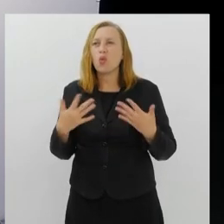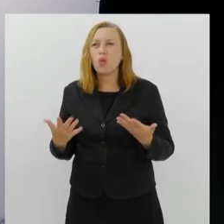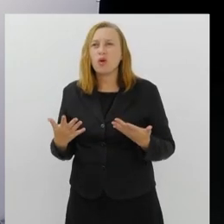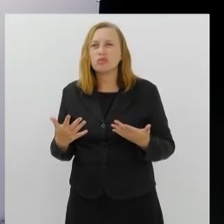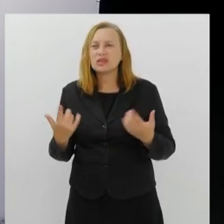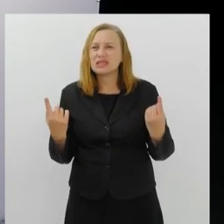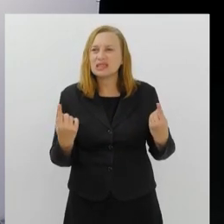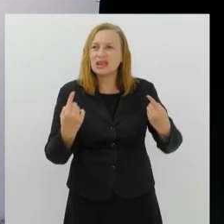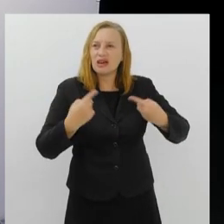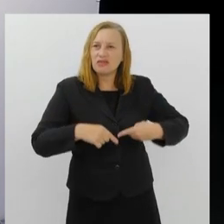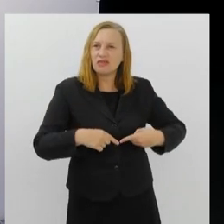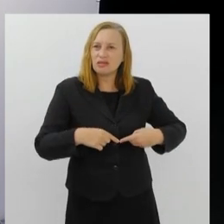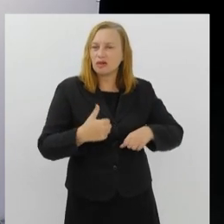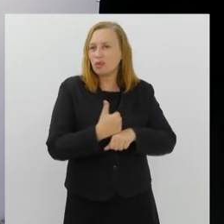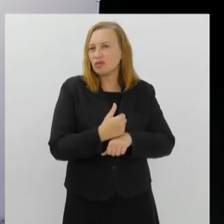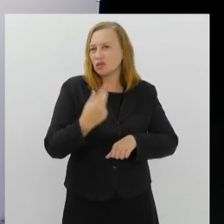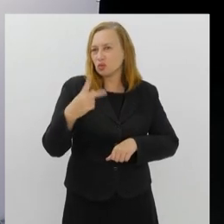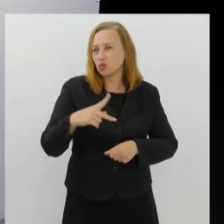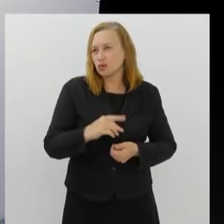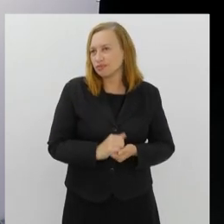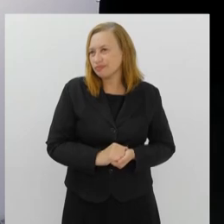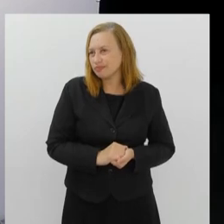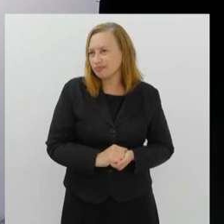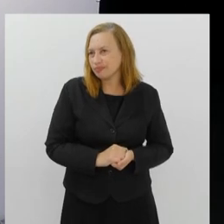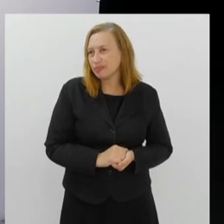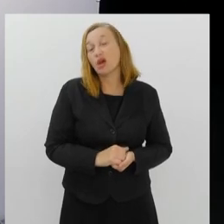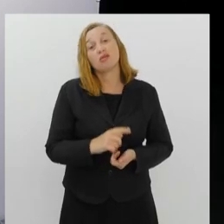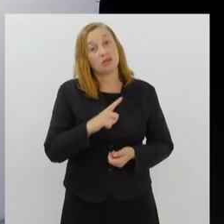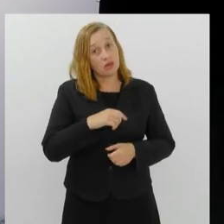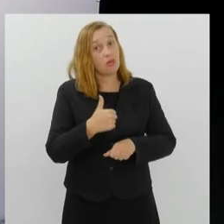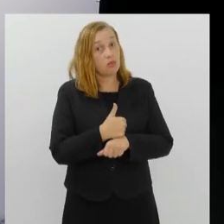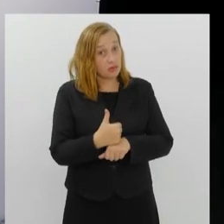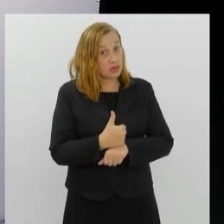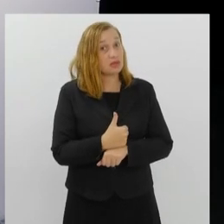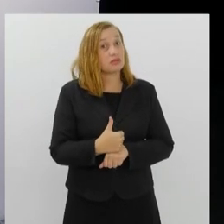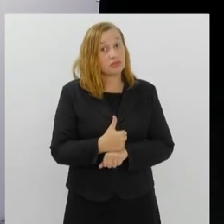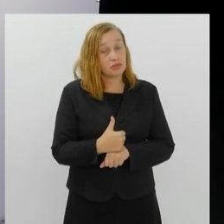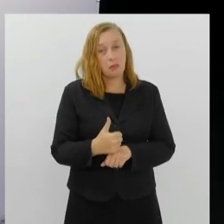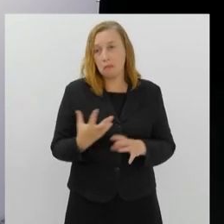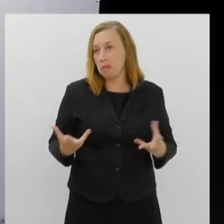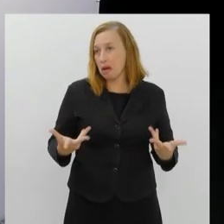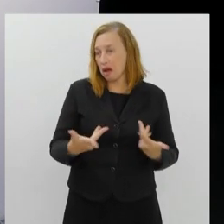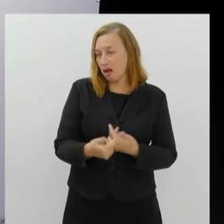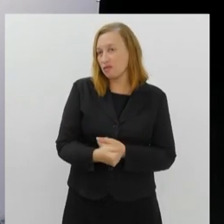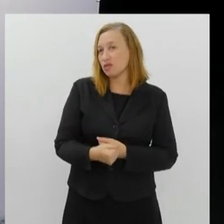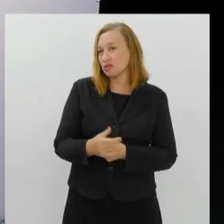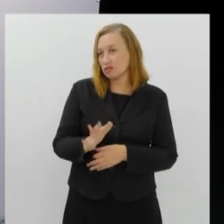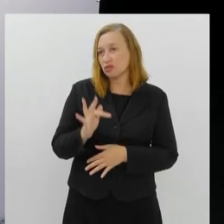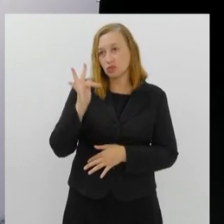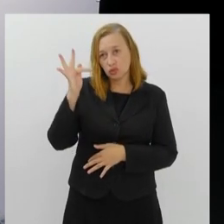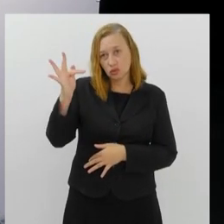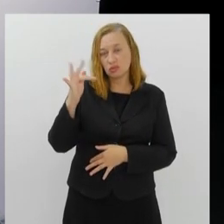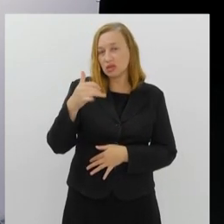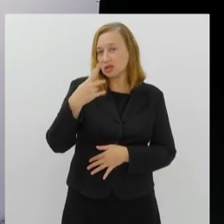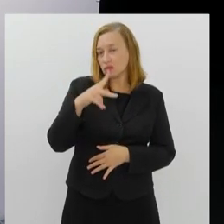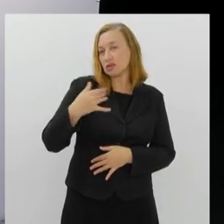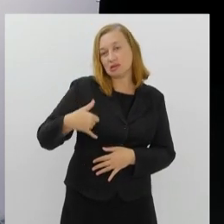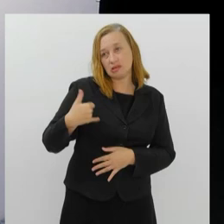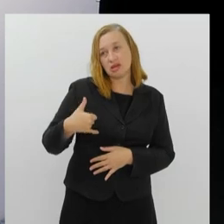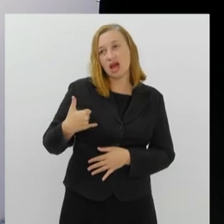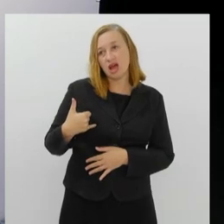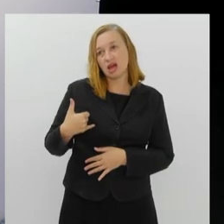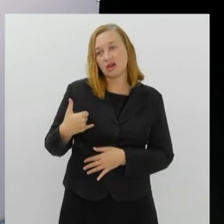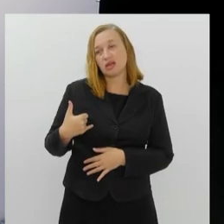são os grandes desafios da carreira, né? Que você tem uma carreira maravilhosa pela frente, até pela sua